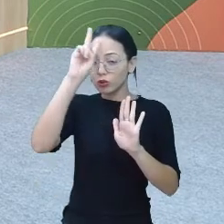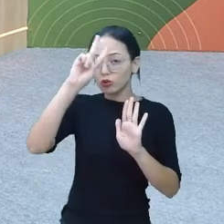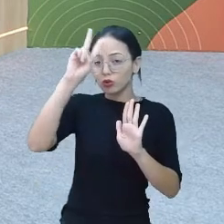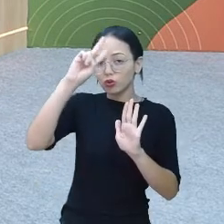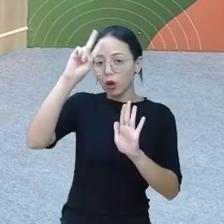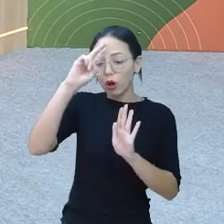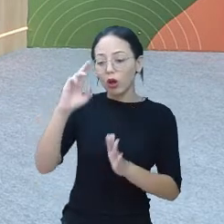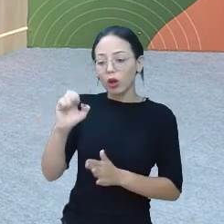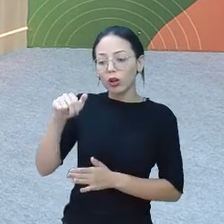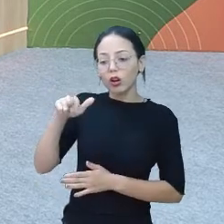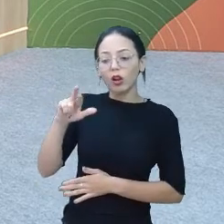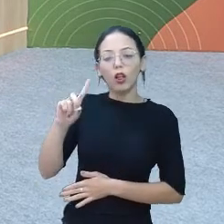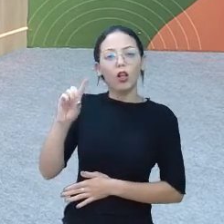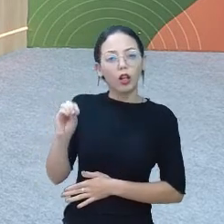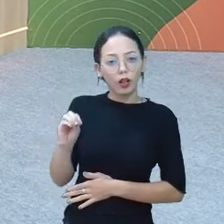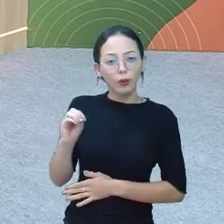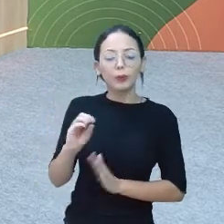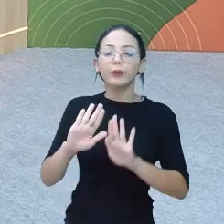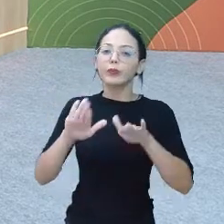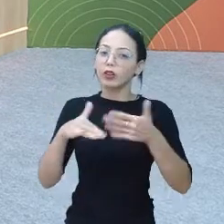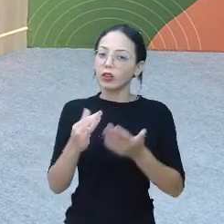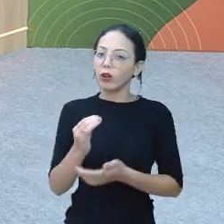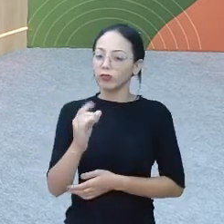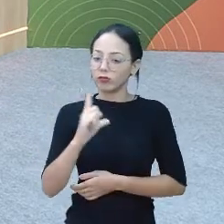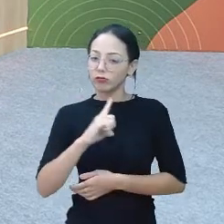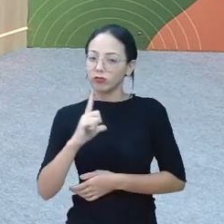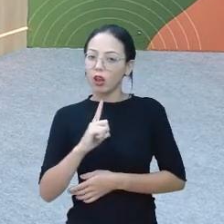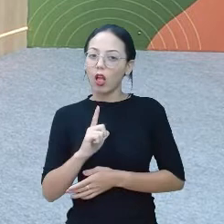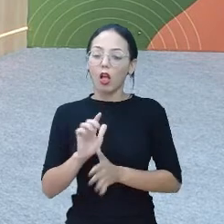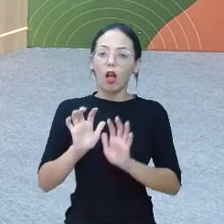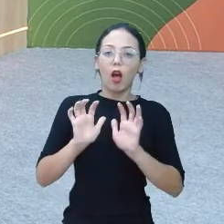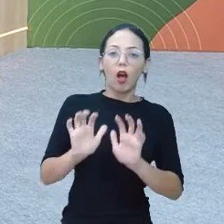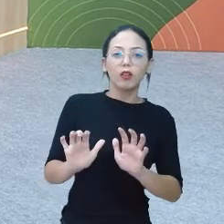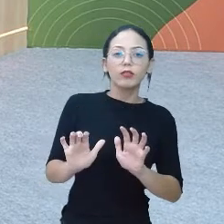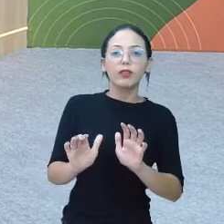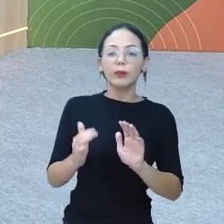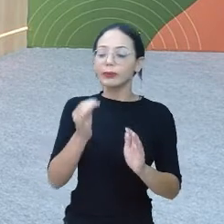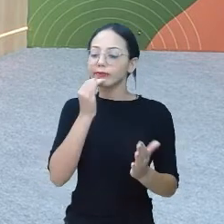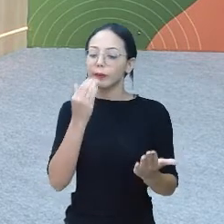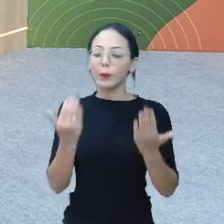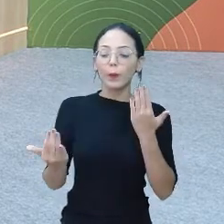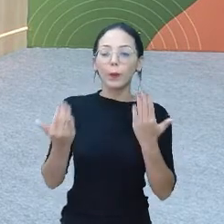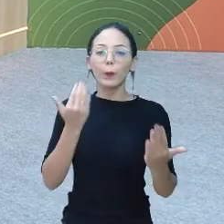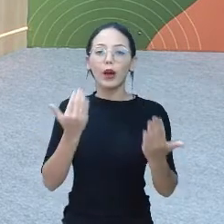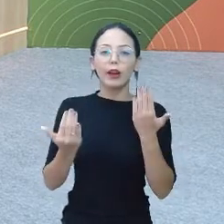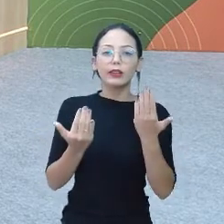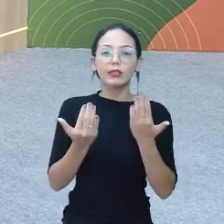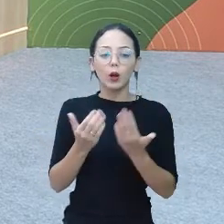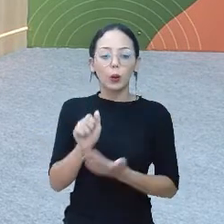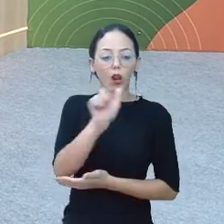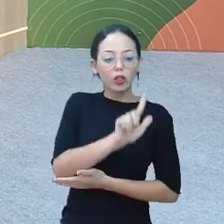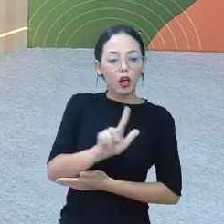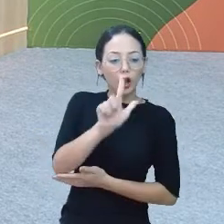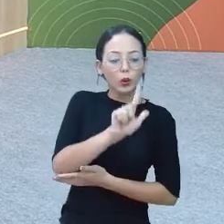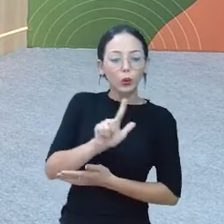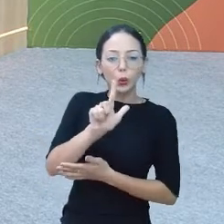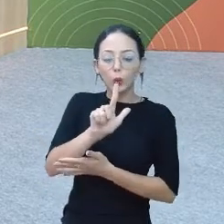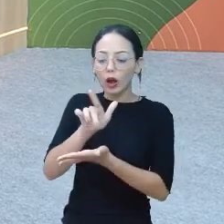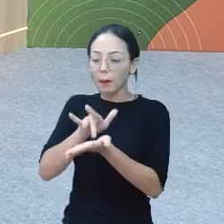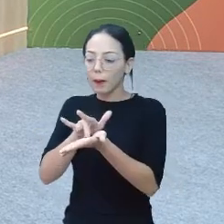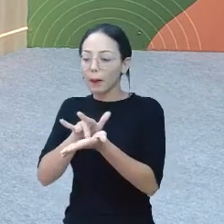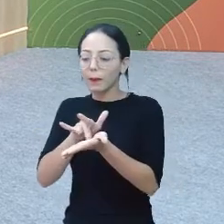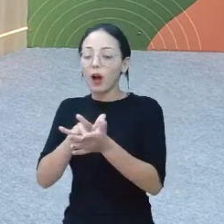baseado em algum fato histórico. Então, a gente tem aí funcionando como um paralelo, né, entre a literatura ficcional